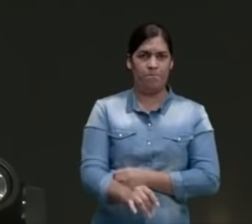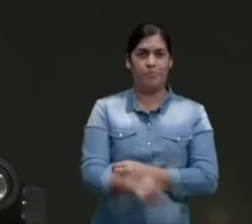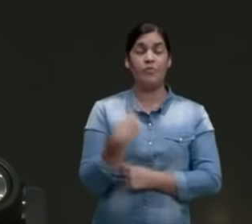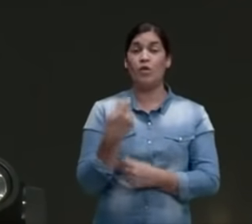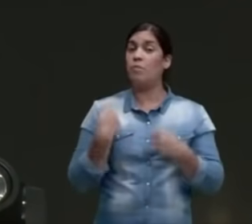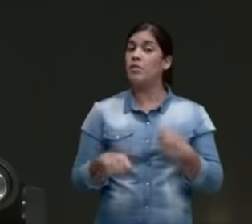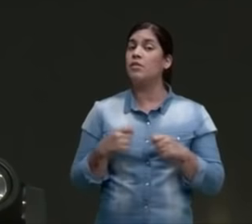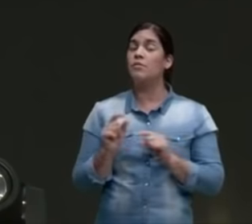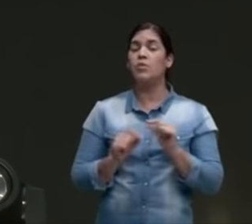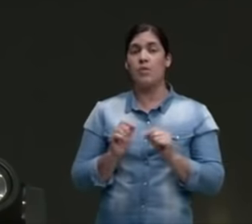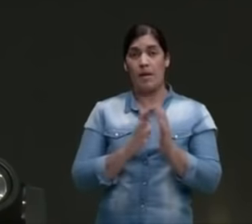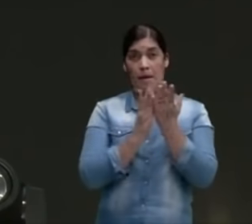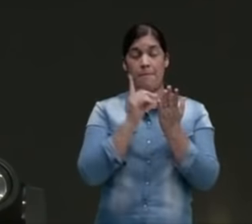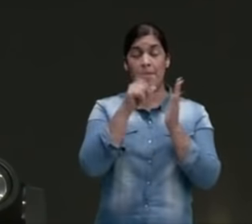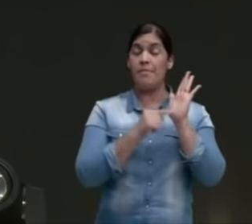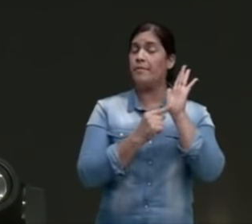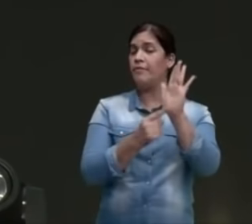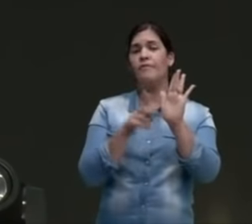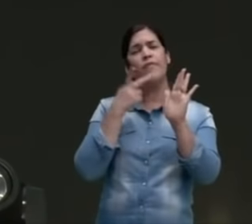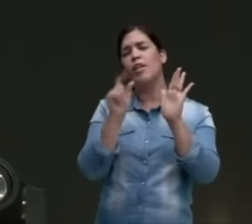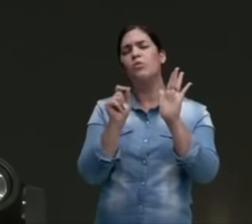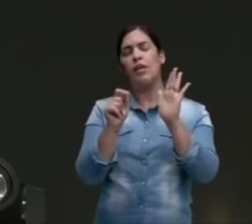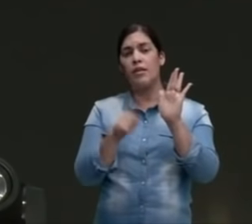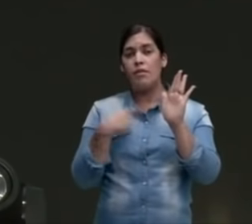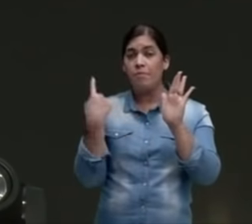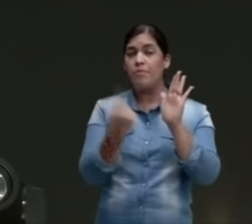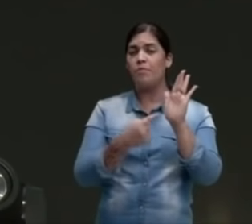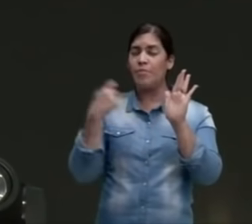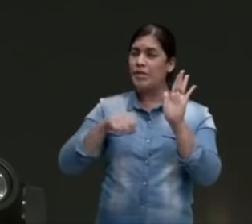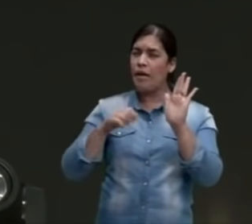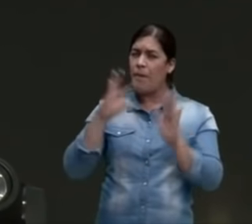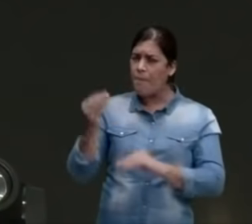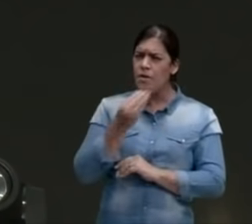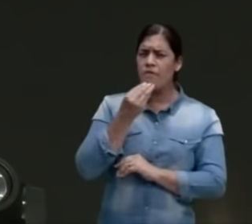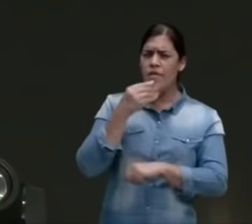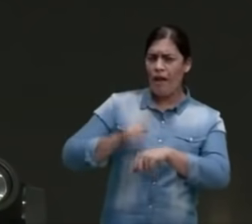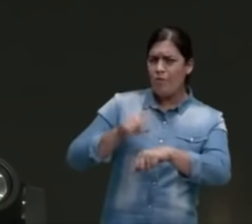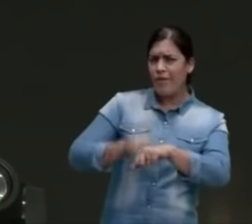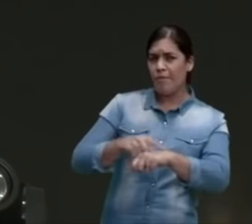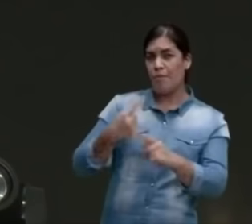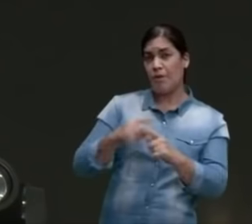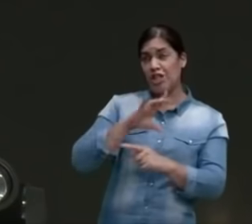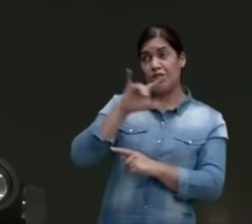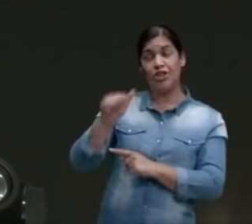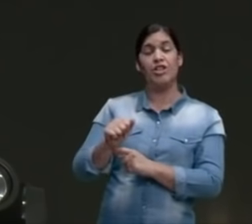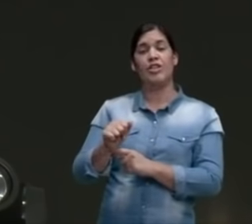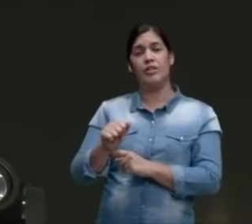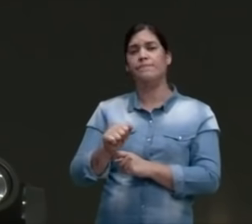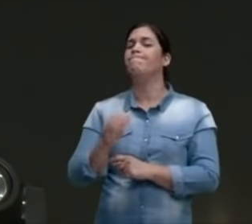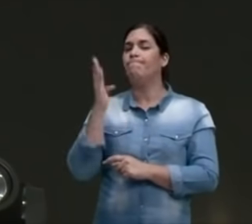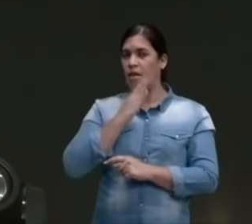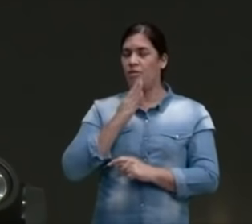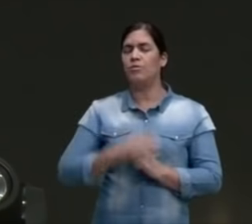precisamos, como diz a Bíblia, nós precisamos remir o tempo, aproveitar o tempo, porque os dias são maus. E